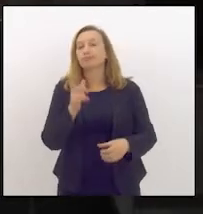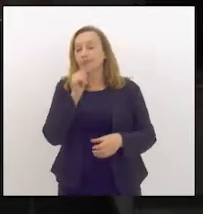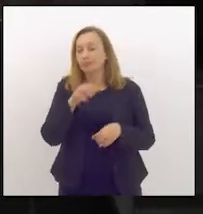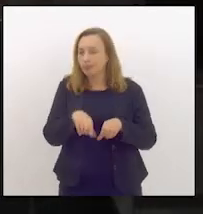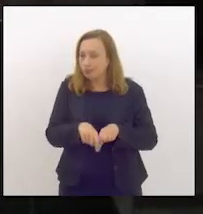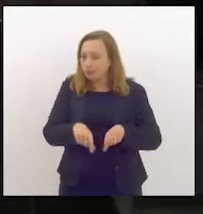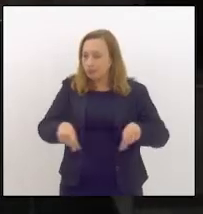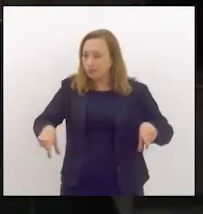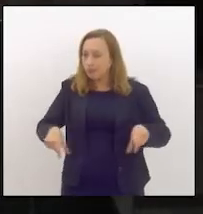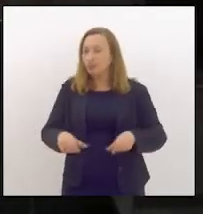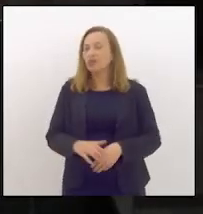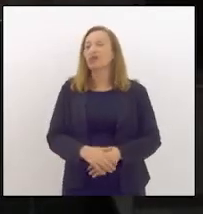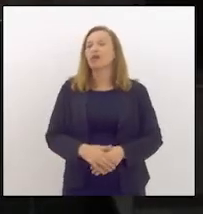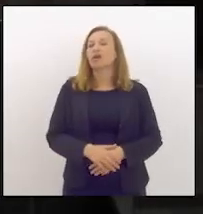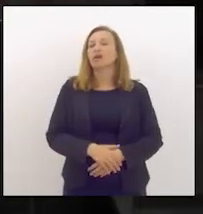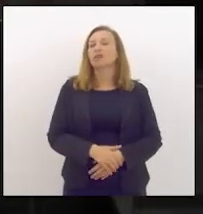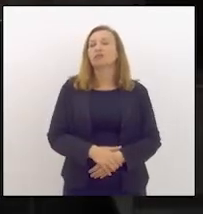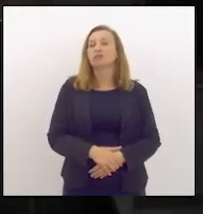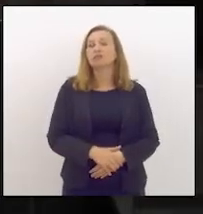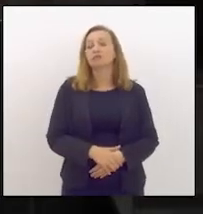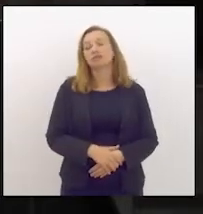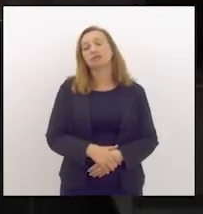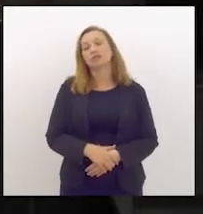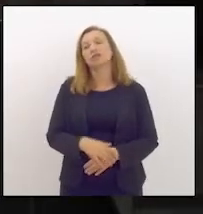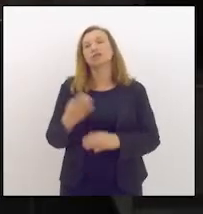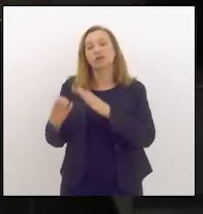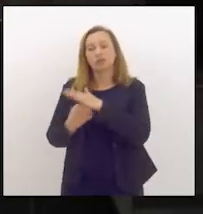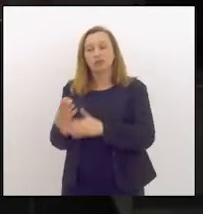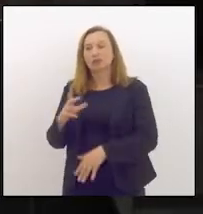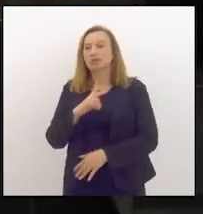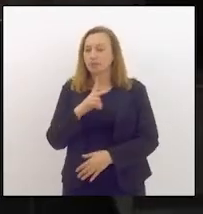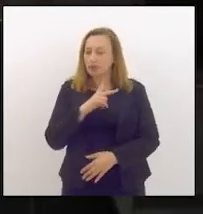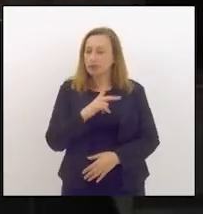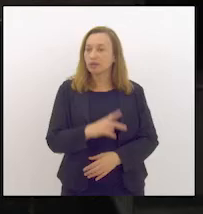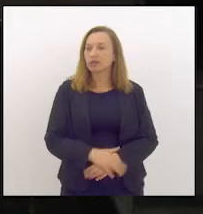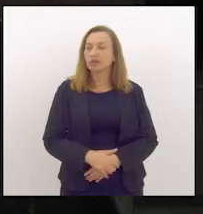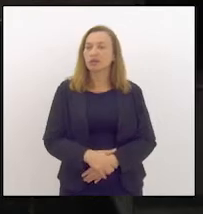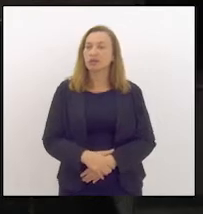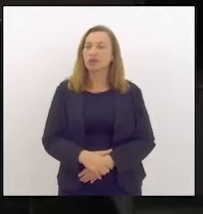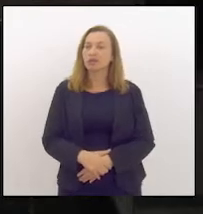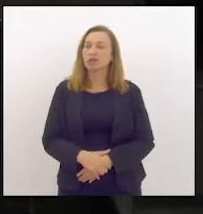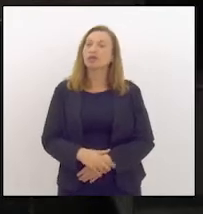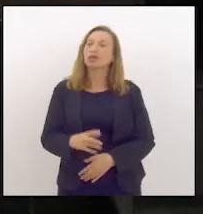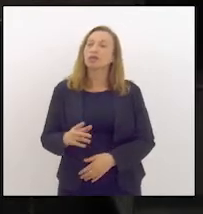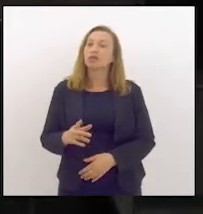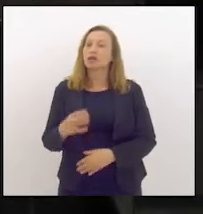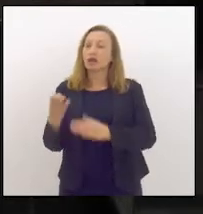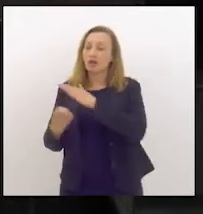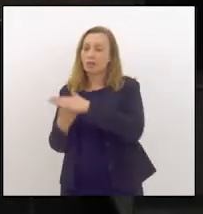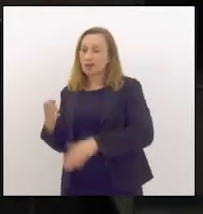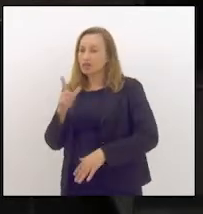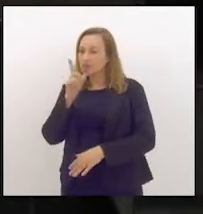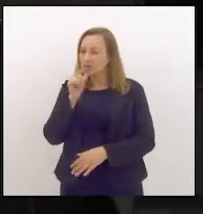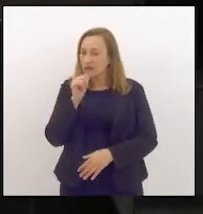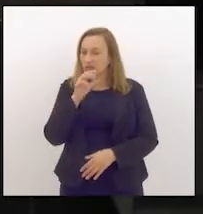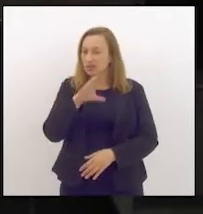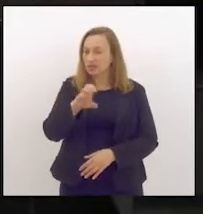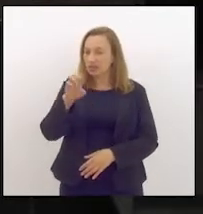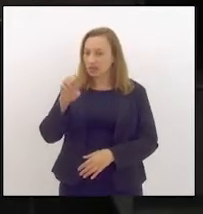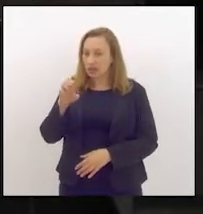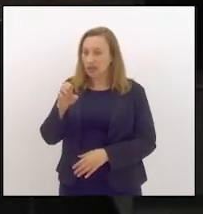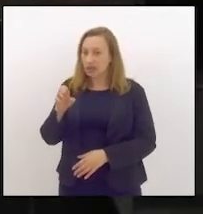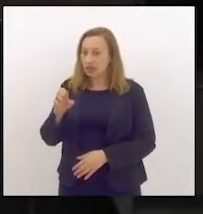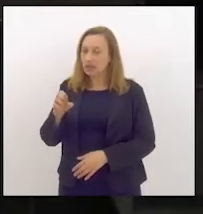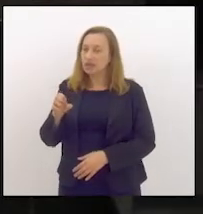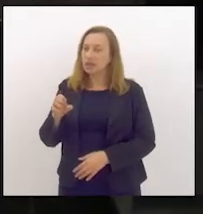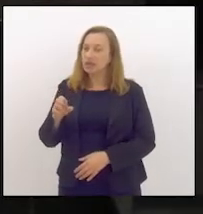básico a iniciativa privada registros que a seu da existe e continua a ser a produtora da água é